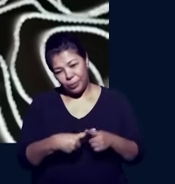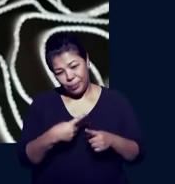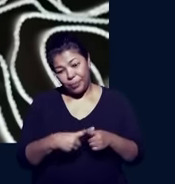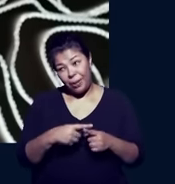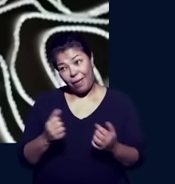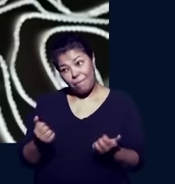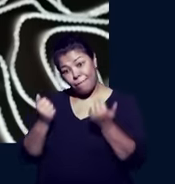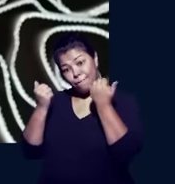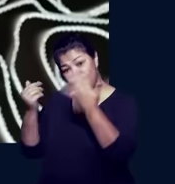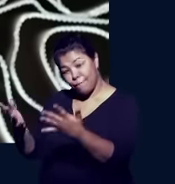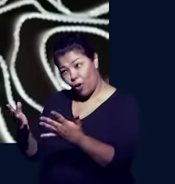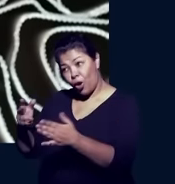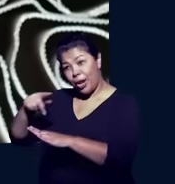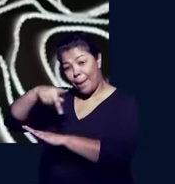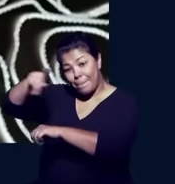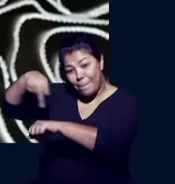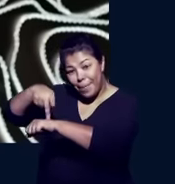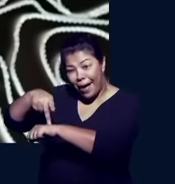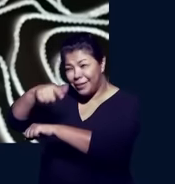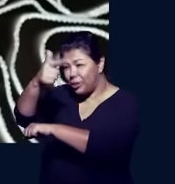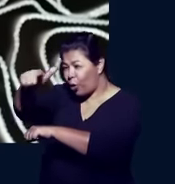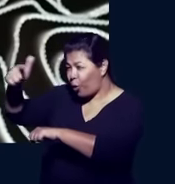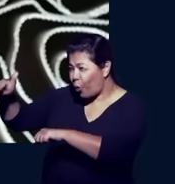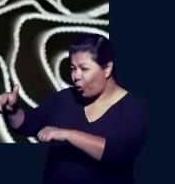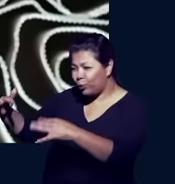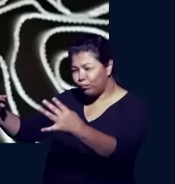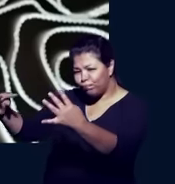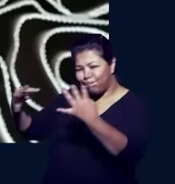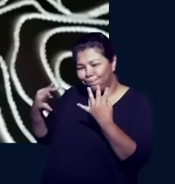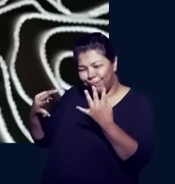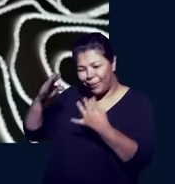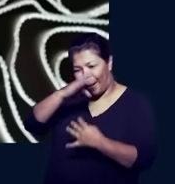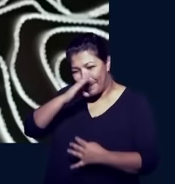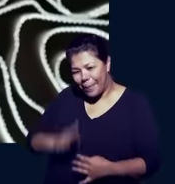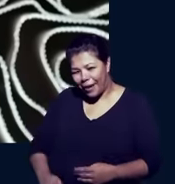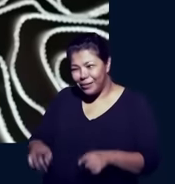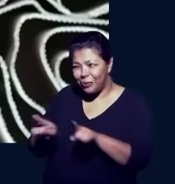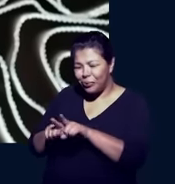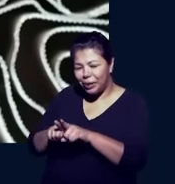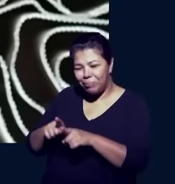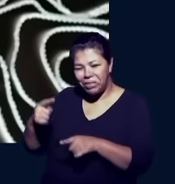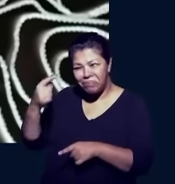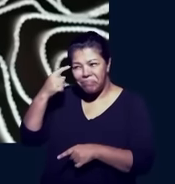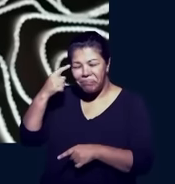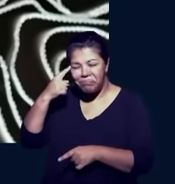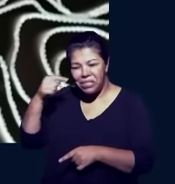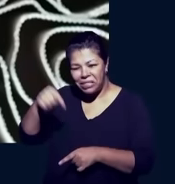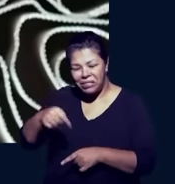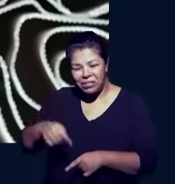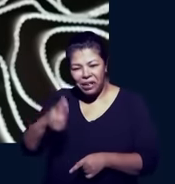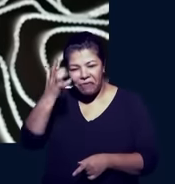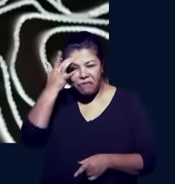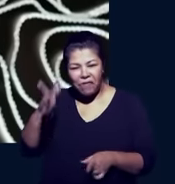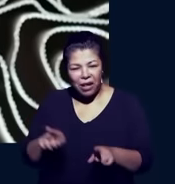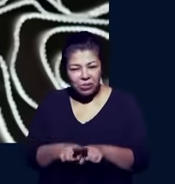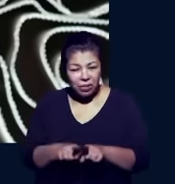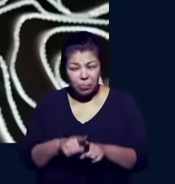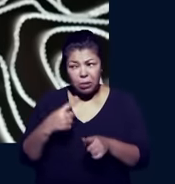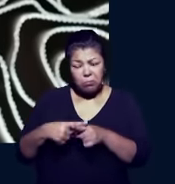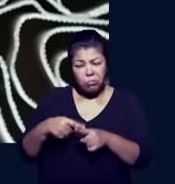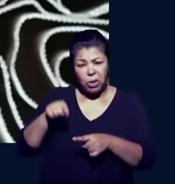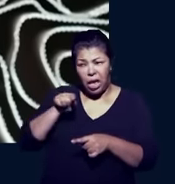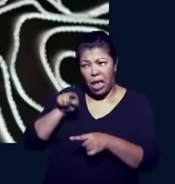imagem obviamente que o investidor principalmente o de mais longo prazo ele não fica no detalhe que nós estamos aqui